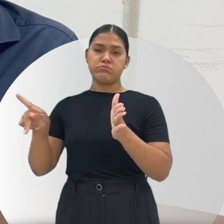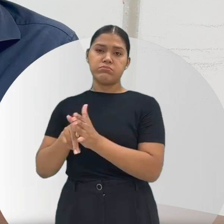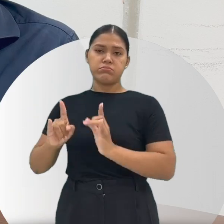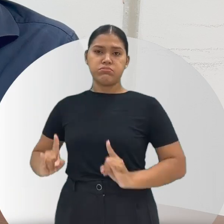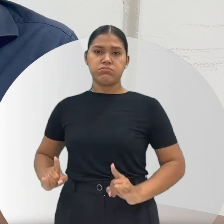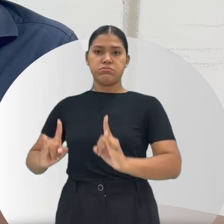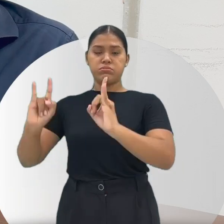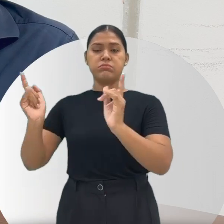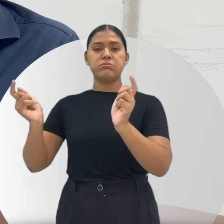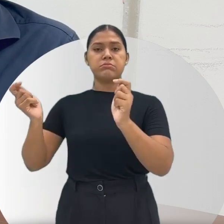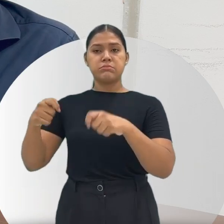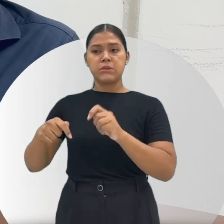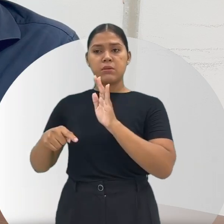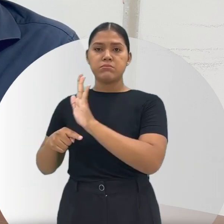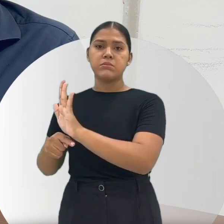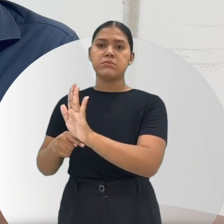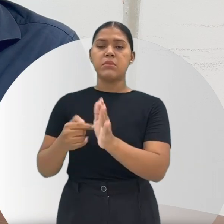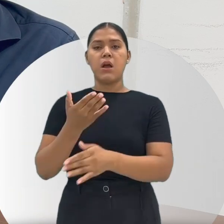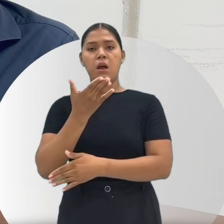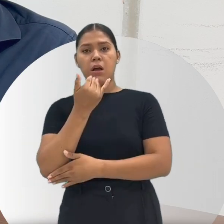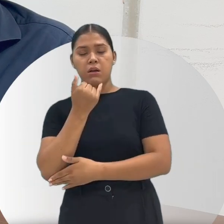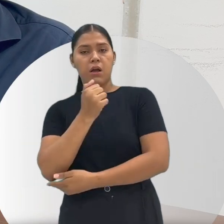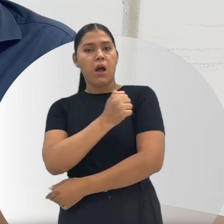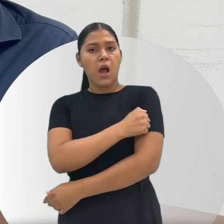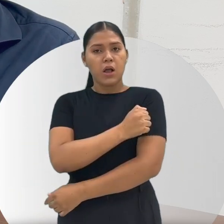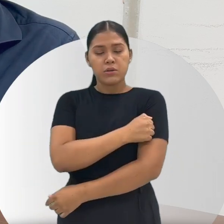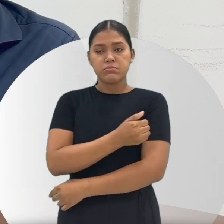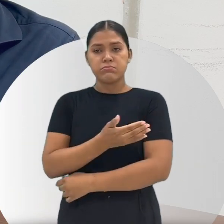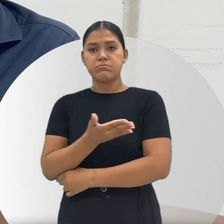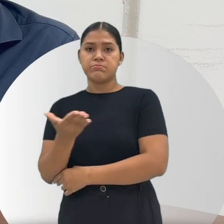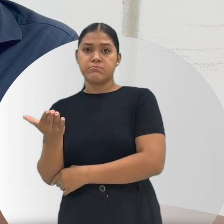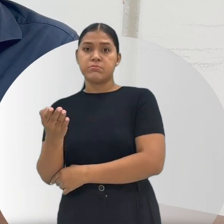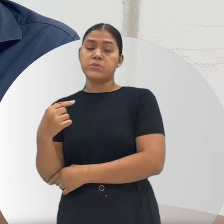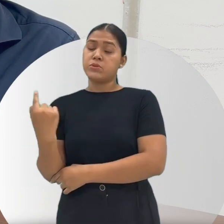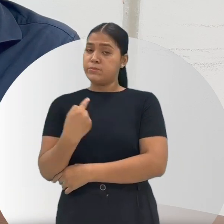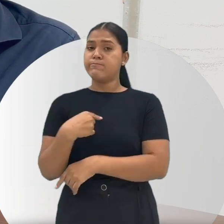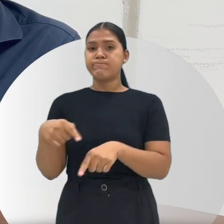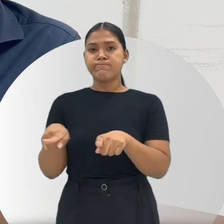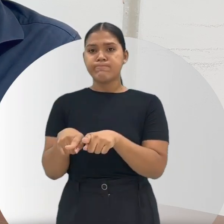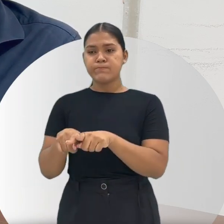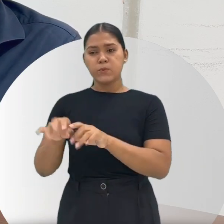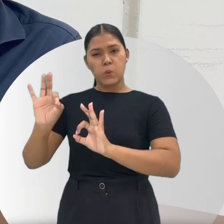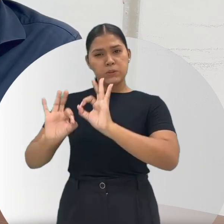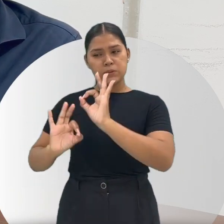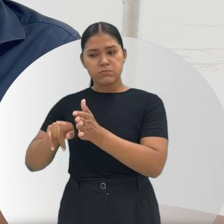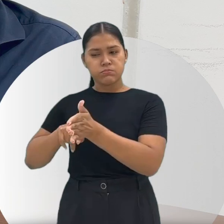estudantes. Além disso, a gente está buscando meios de proporcionar que esses